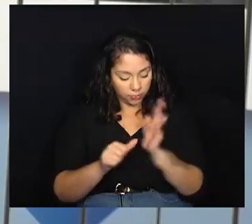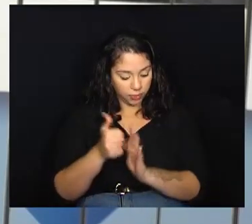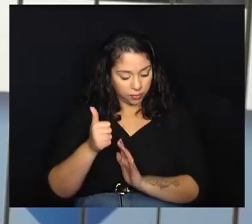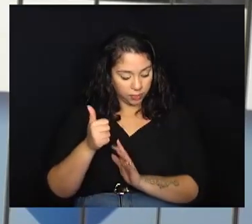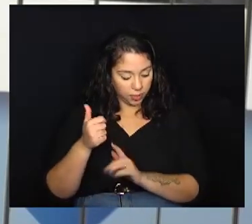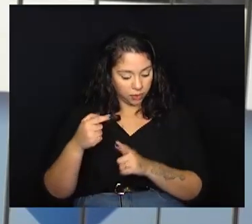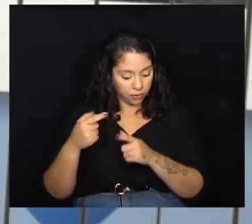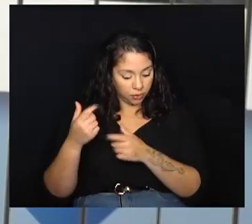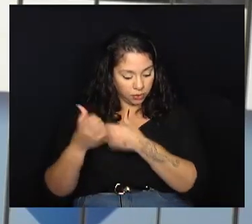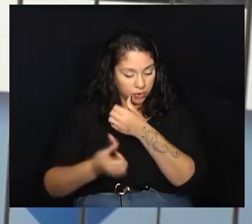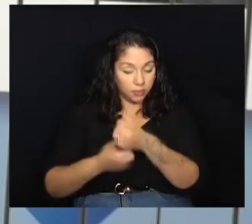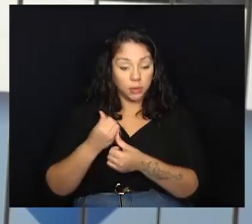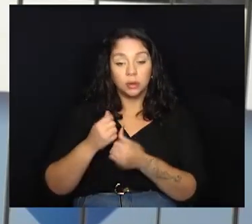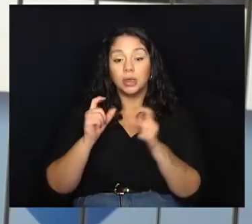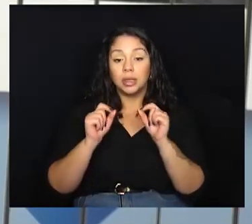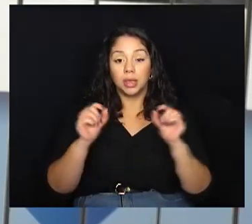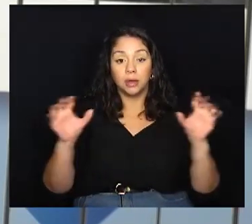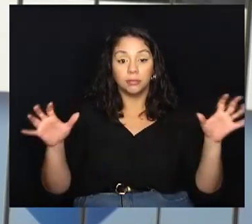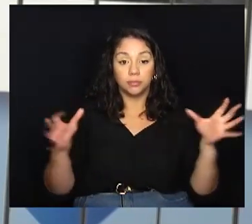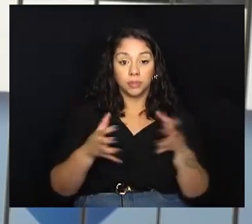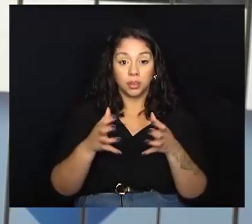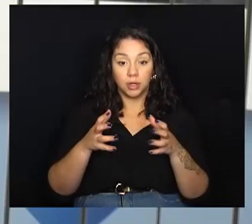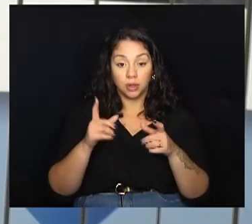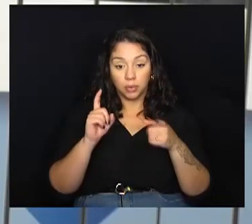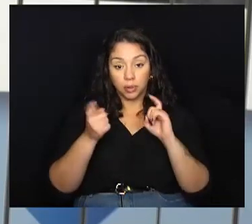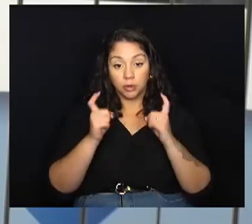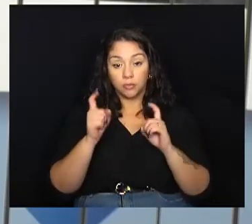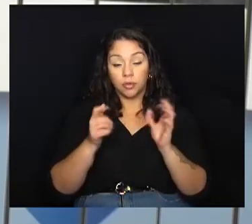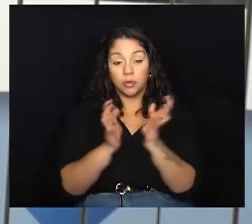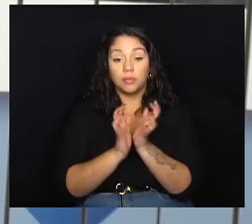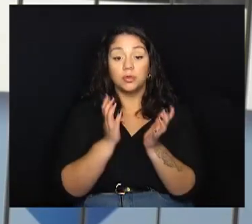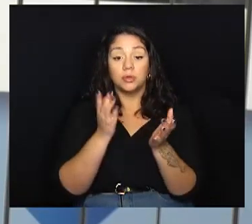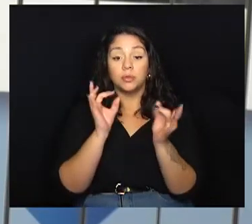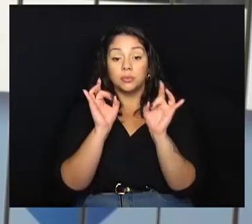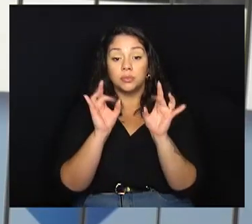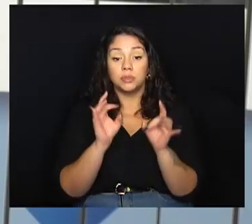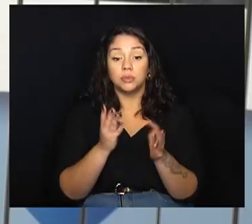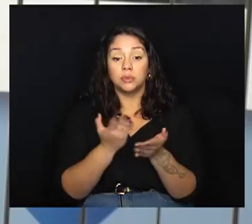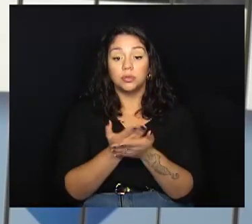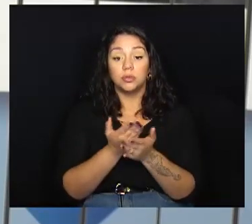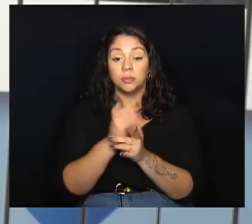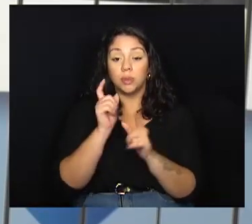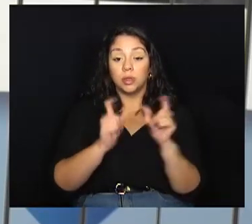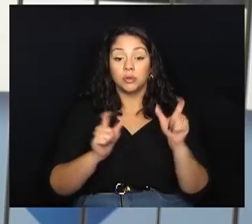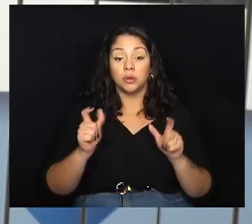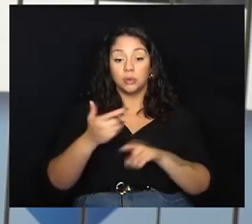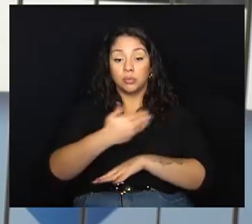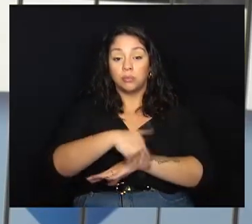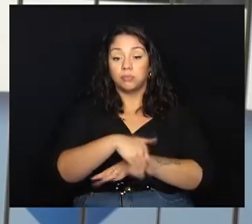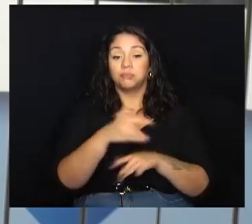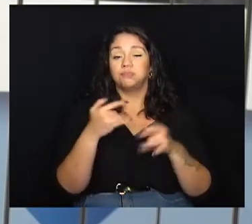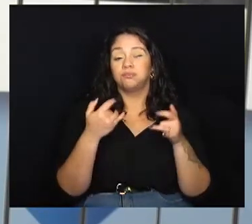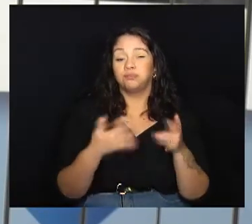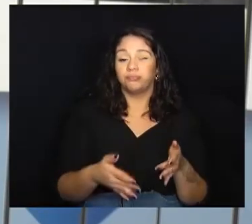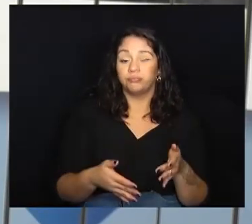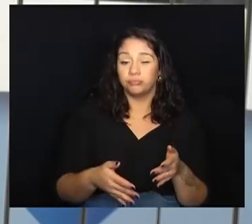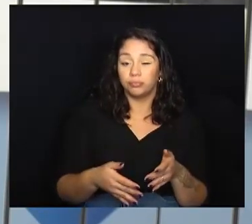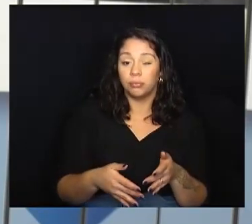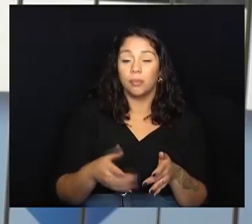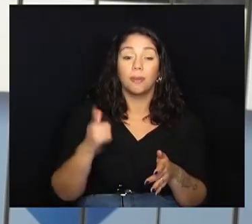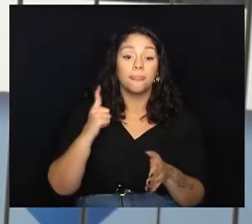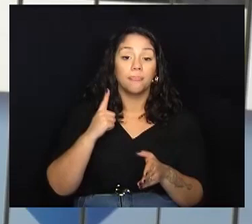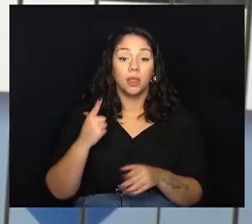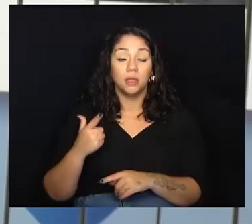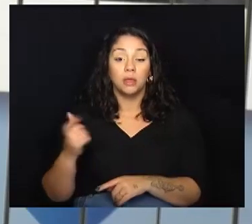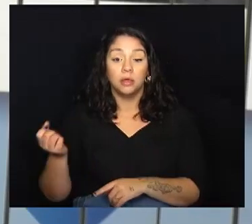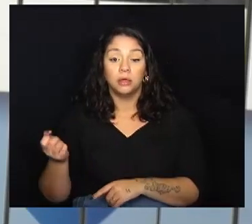Quem se reuniu foi a Comissão Especial de Estudos da Pessoa em Situação de Rua, que fez um novo